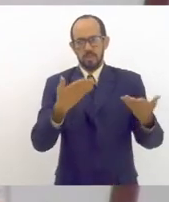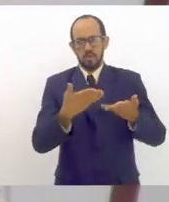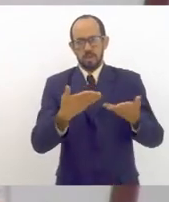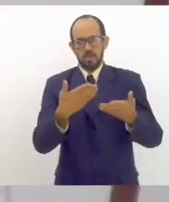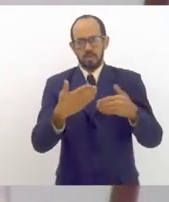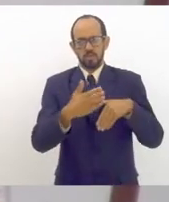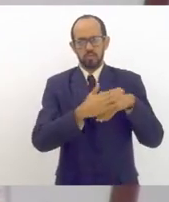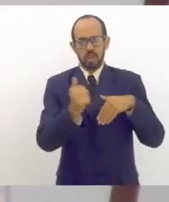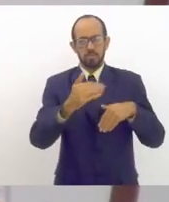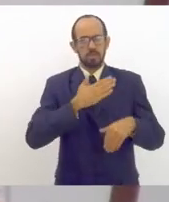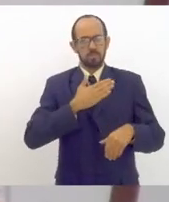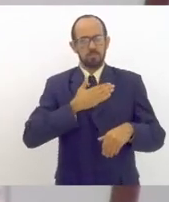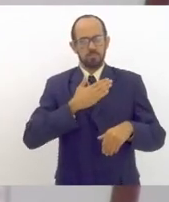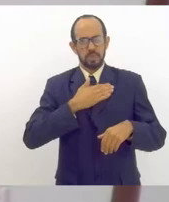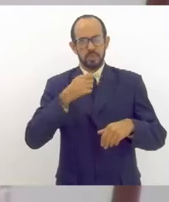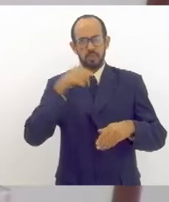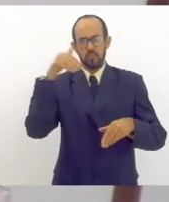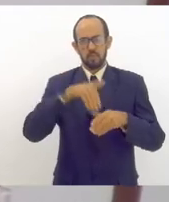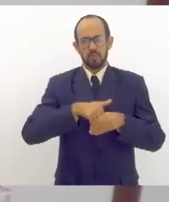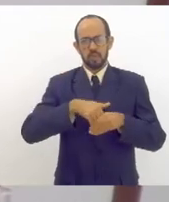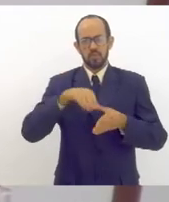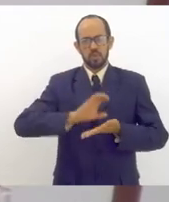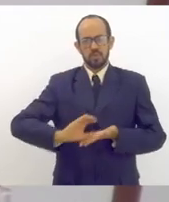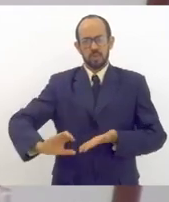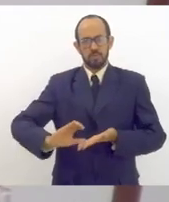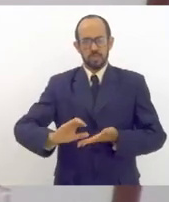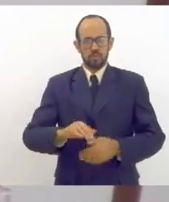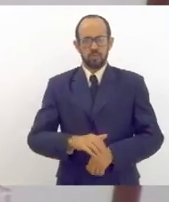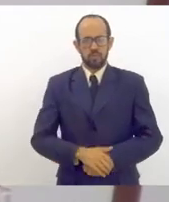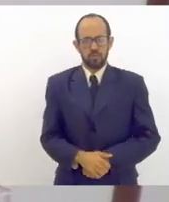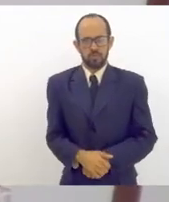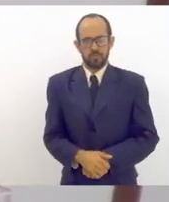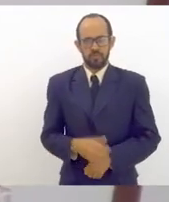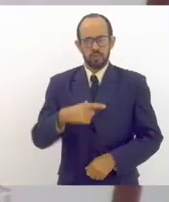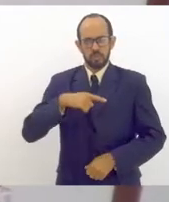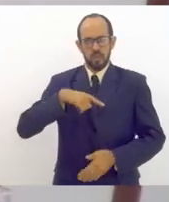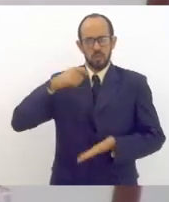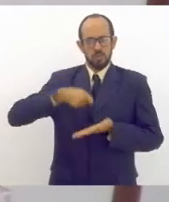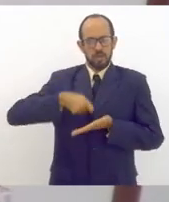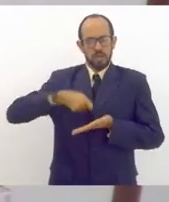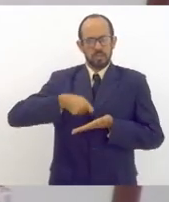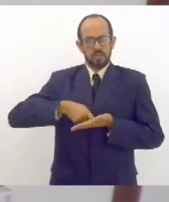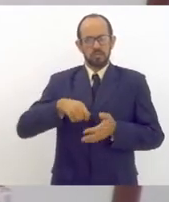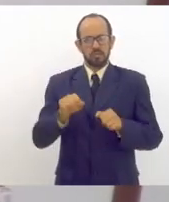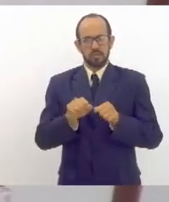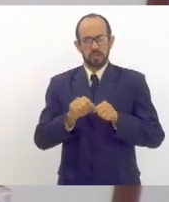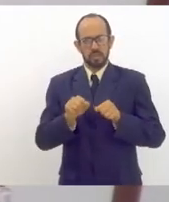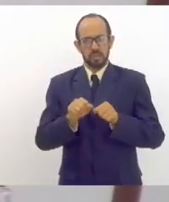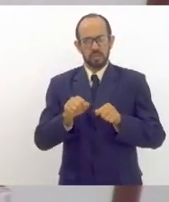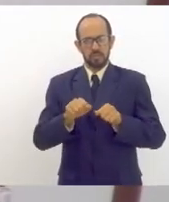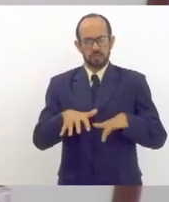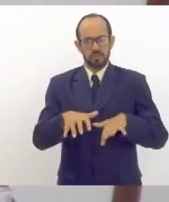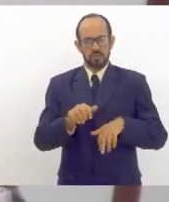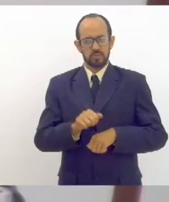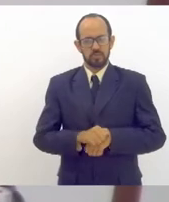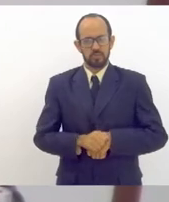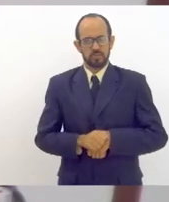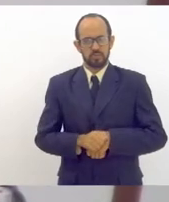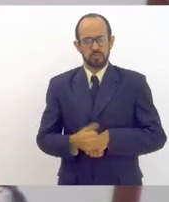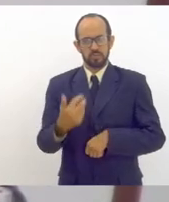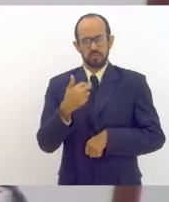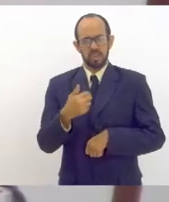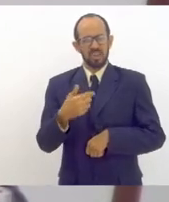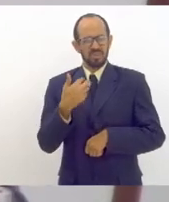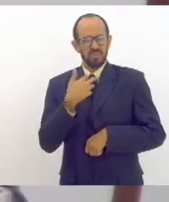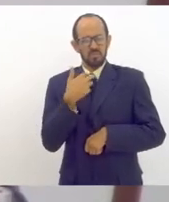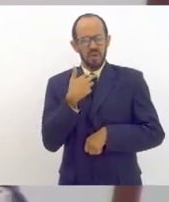três em três andares aqui ou seja eu tenho obrigação de fazer isso não tô fazendo favor para ninguém não mas a gente não pode se indignar vim